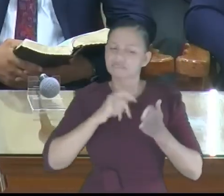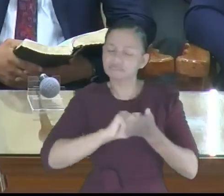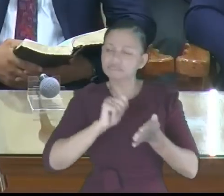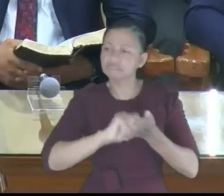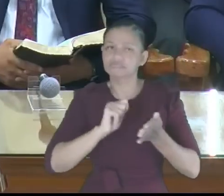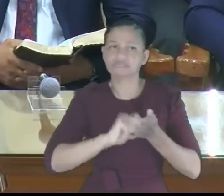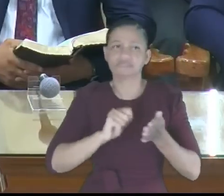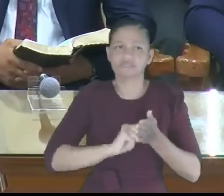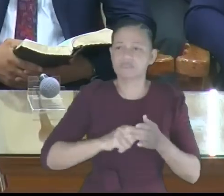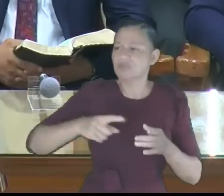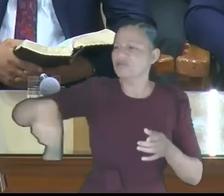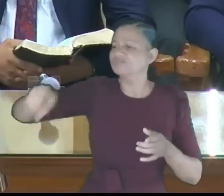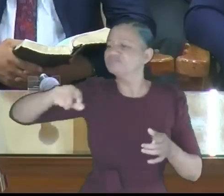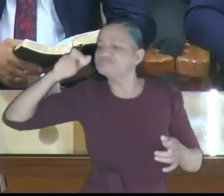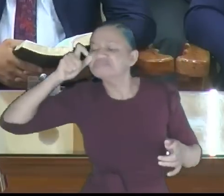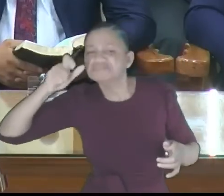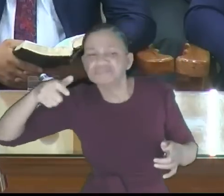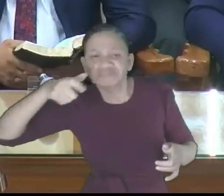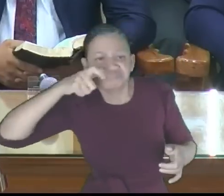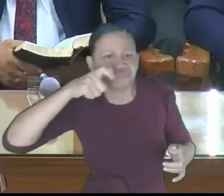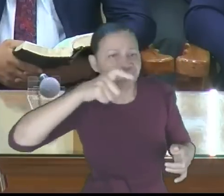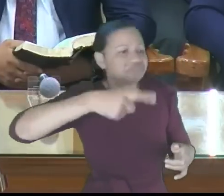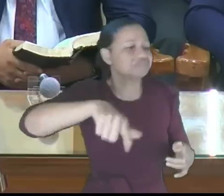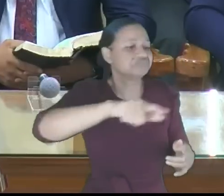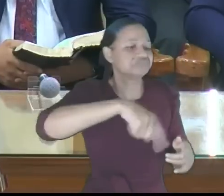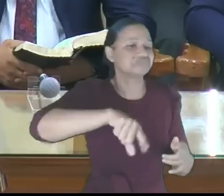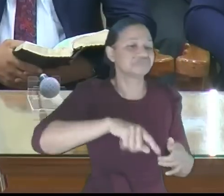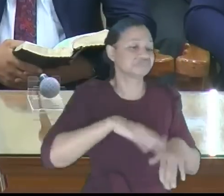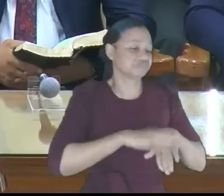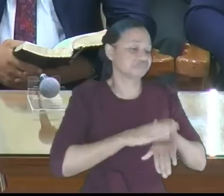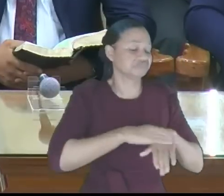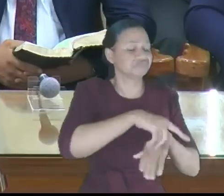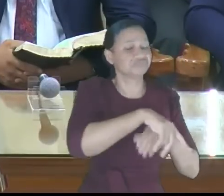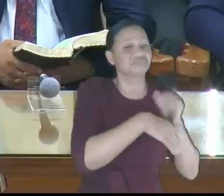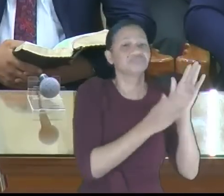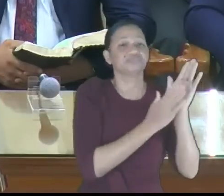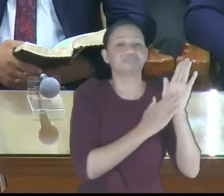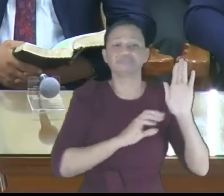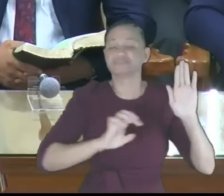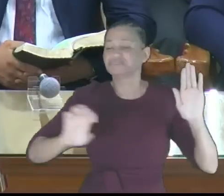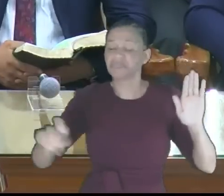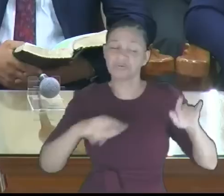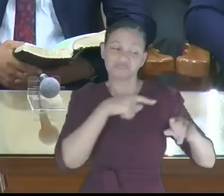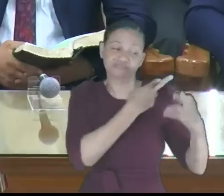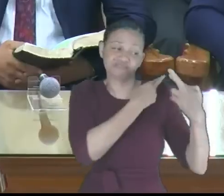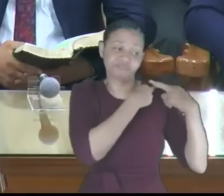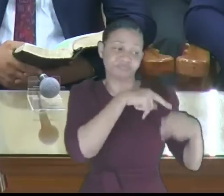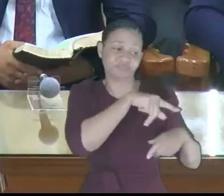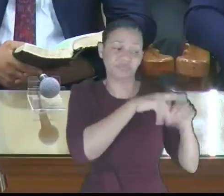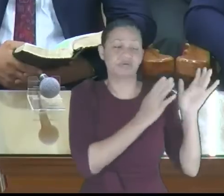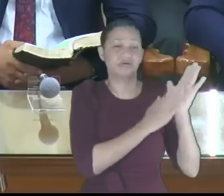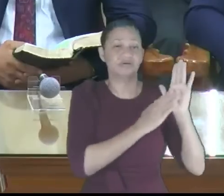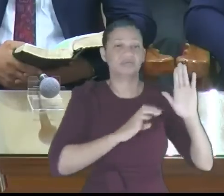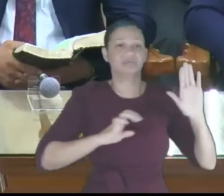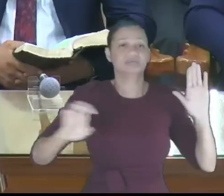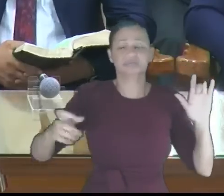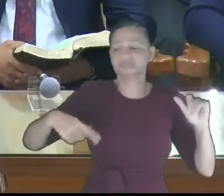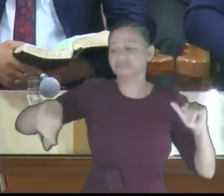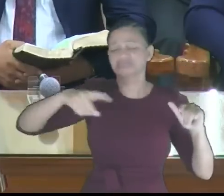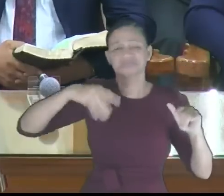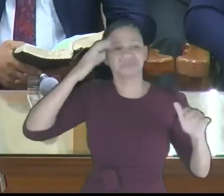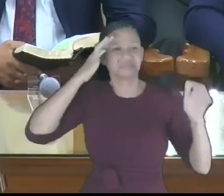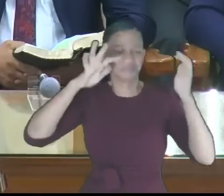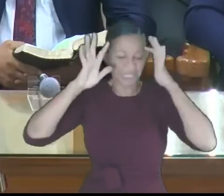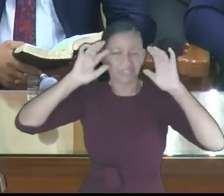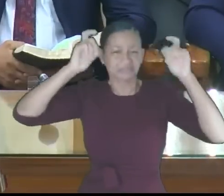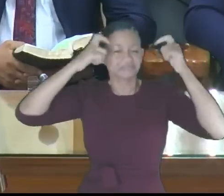demais pessoas não se interessavam, porque era dever dos escribas saberem ler e saberem escrever. E o povo não sabia, até rei